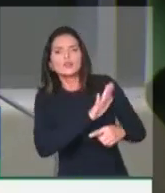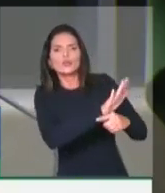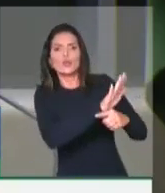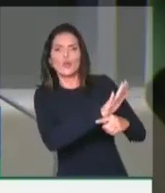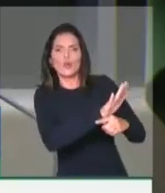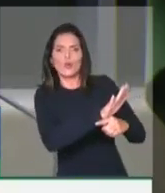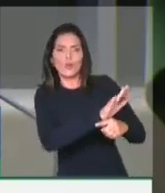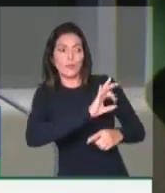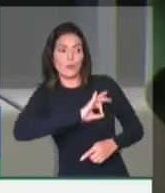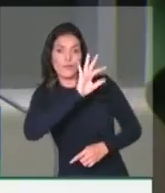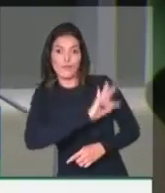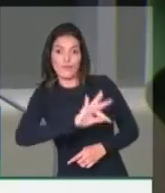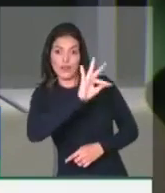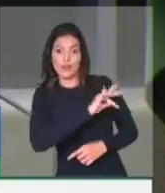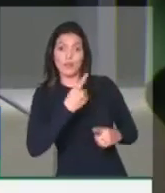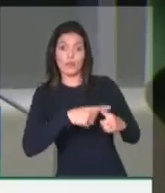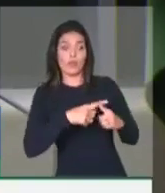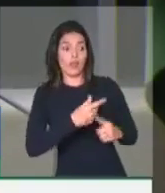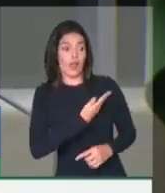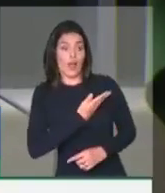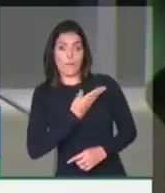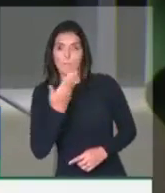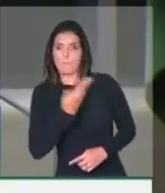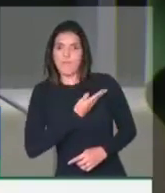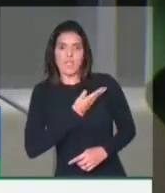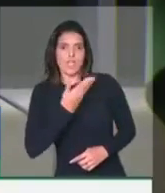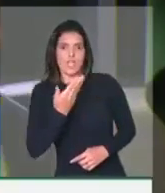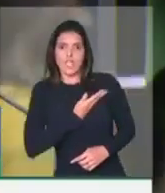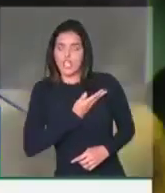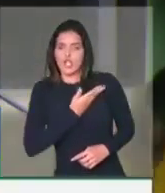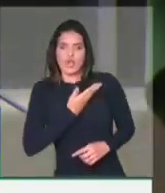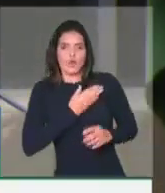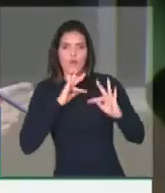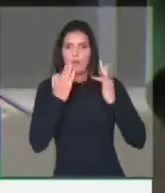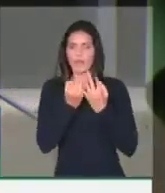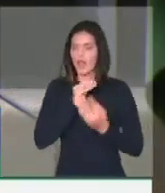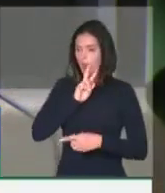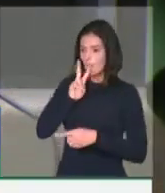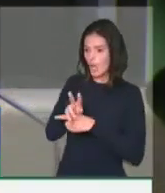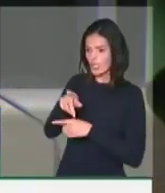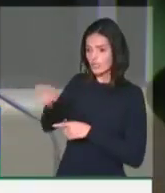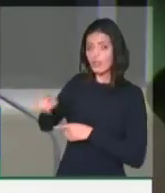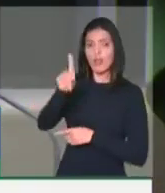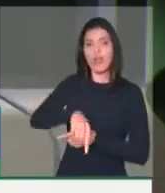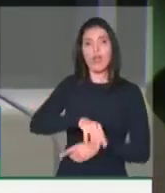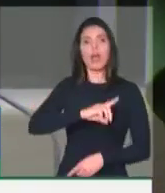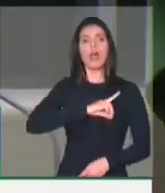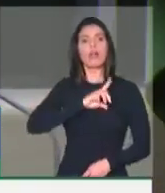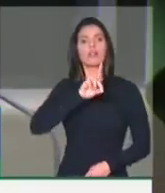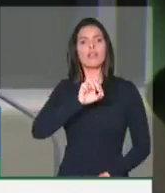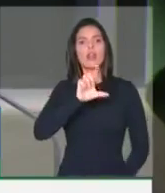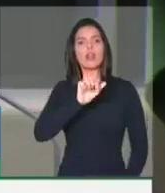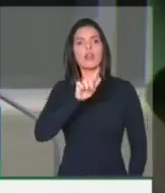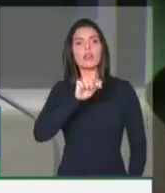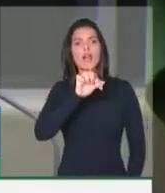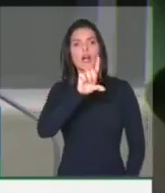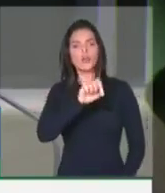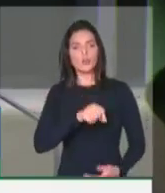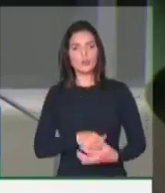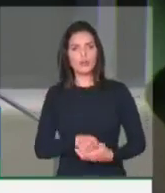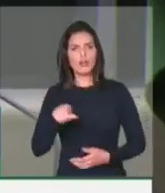família Bolsonaro, fosse o delegado do caso, que silenciou sobre indícios